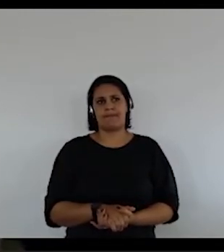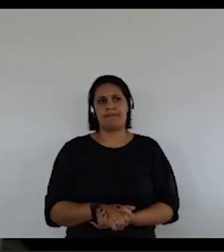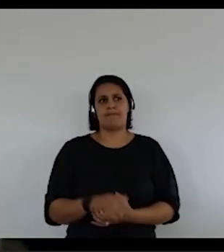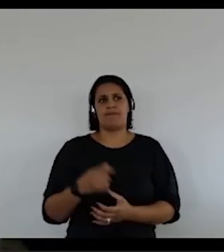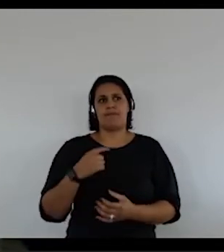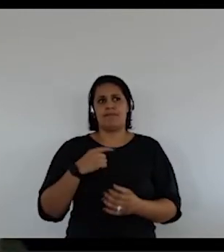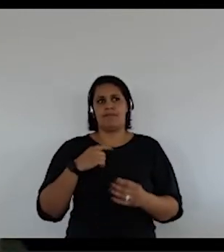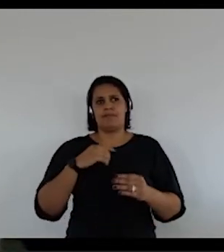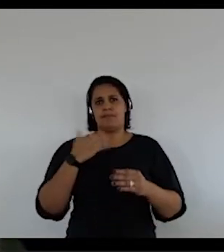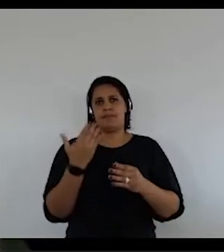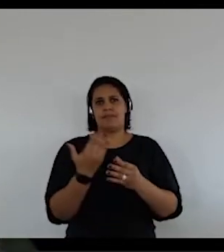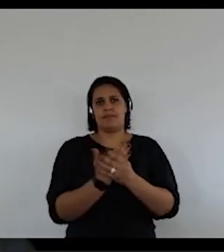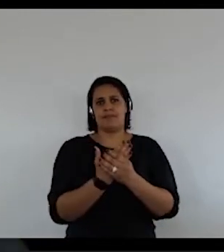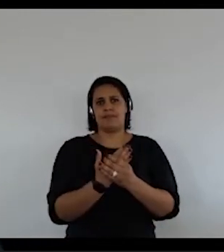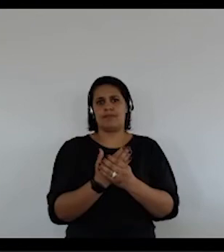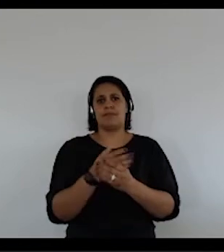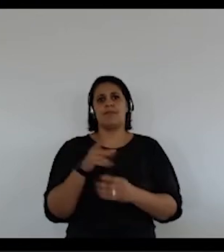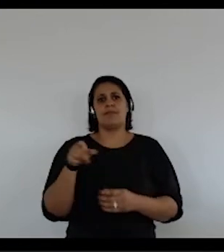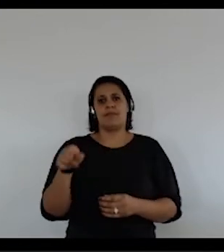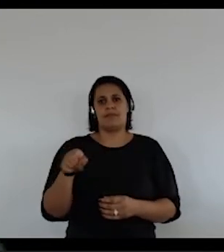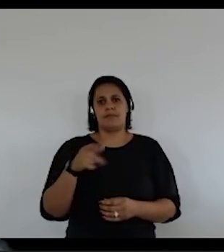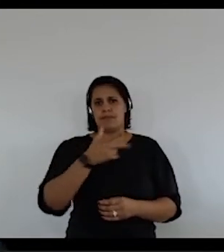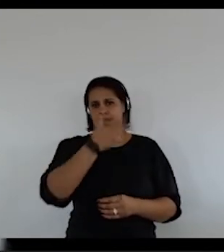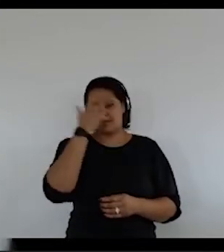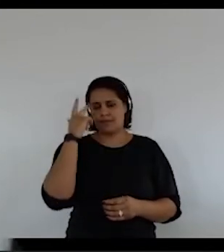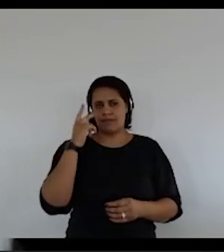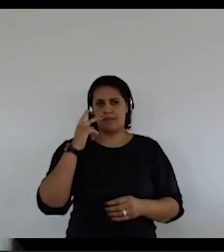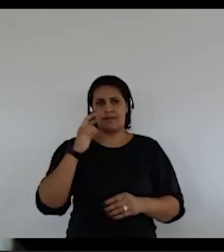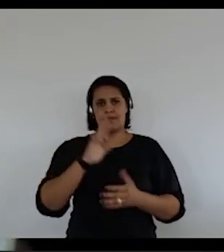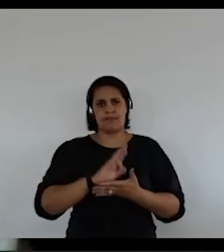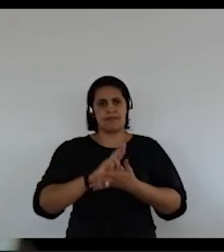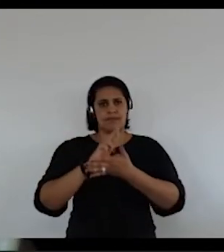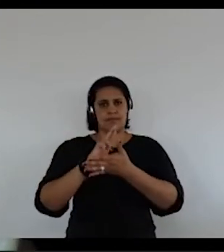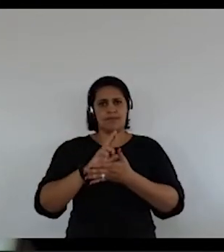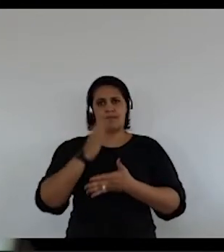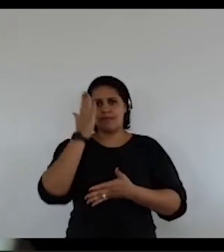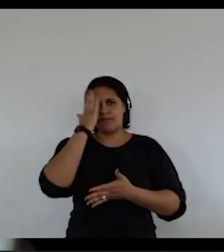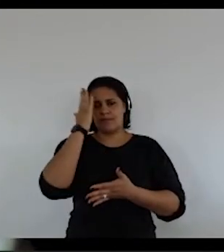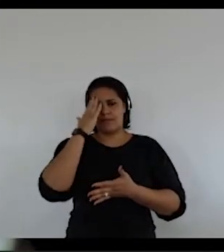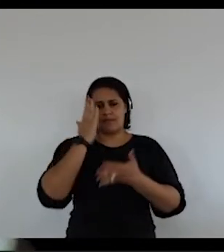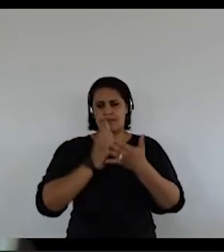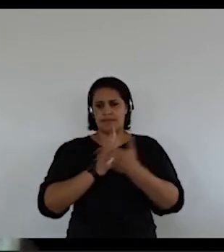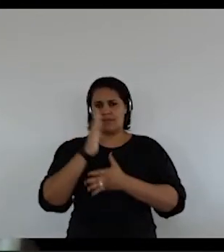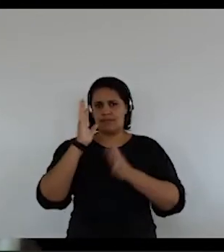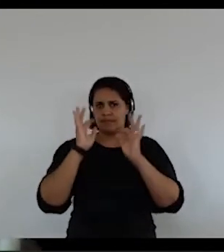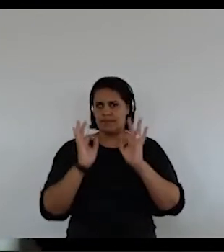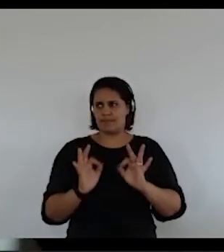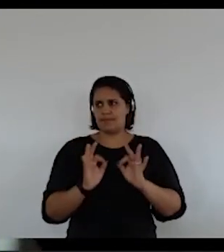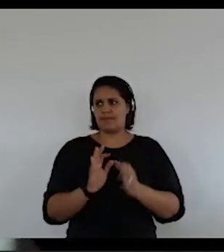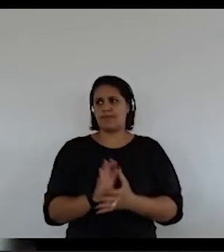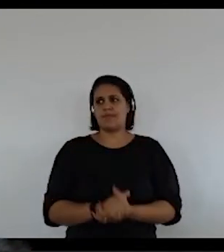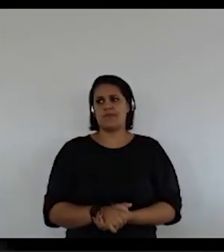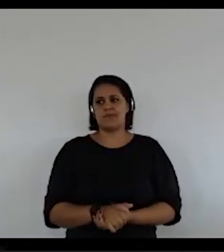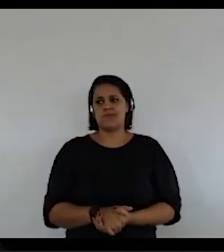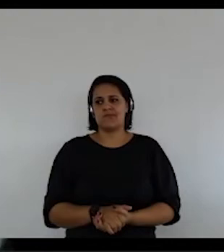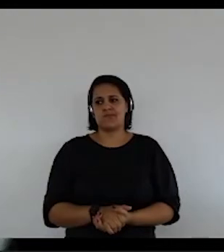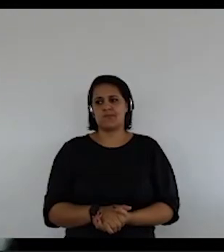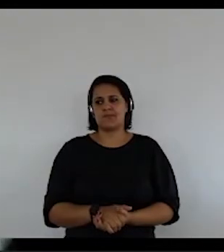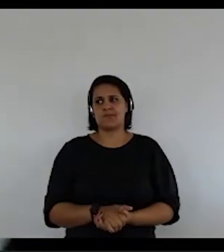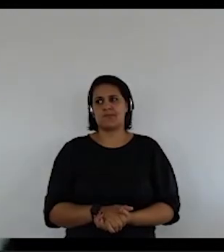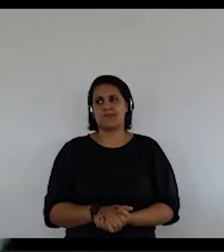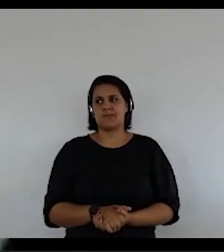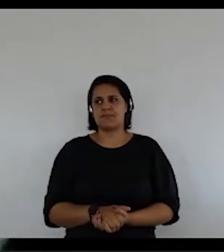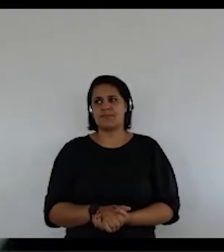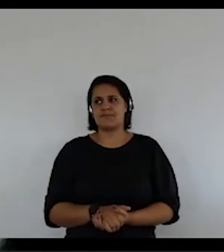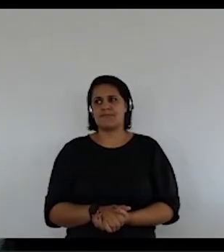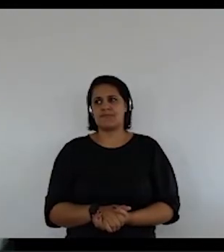processo, é o encarregado da autenticidade da testemunha. Há